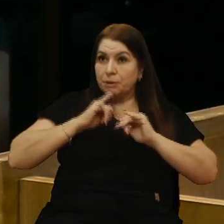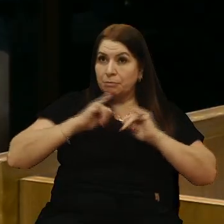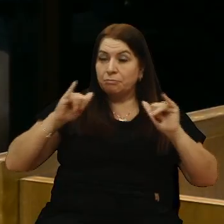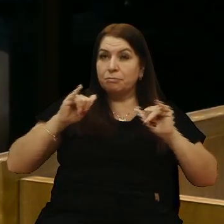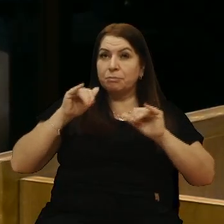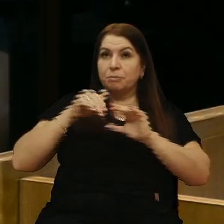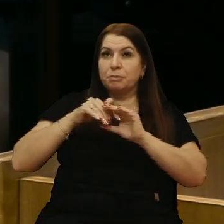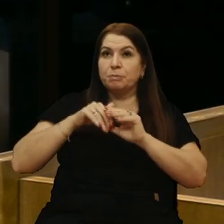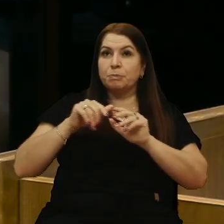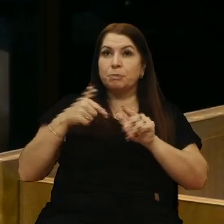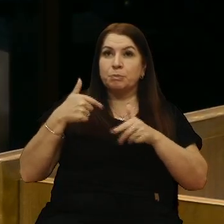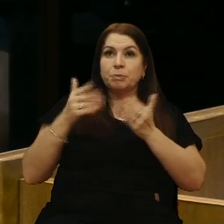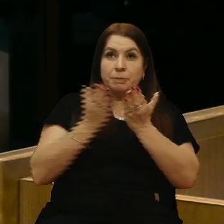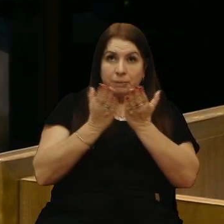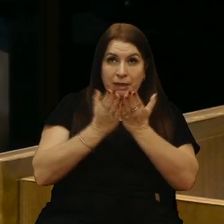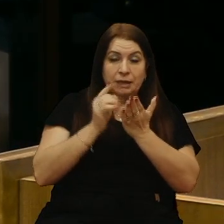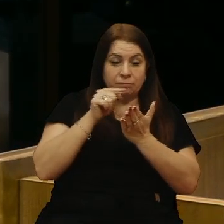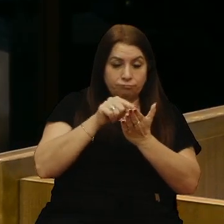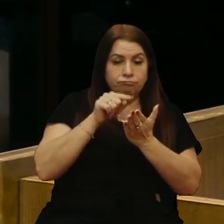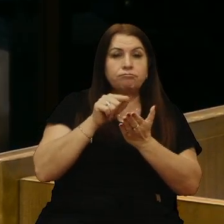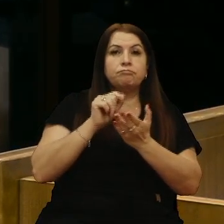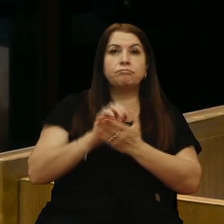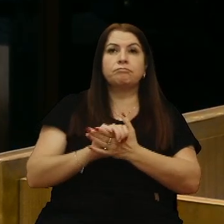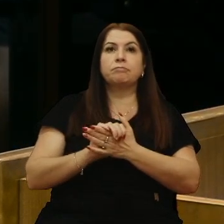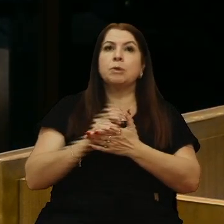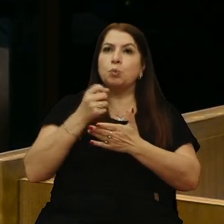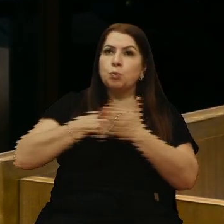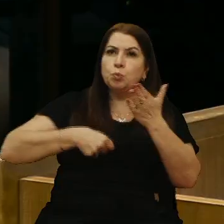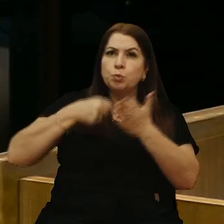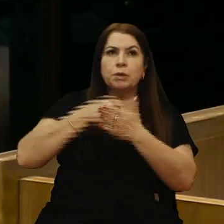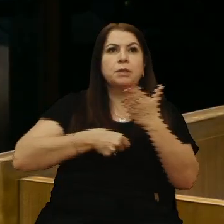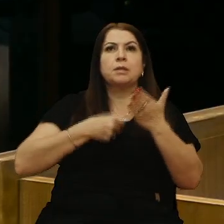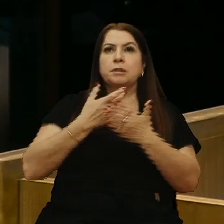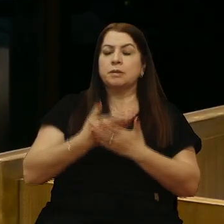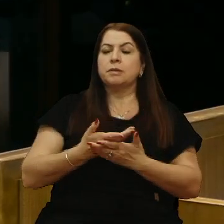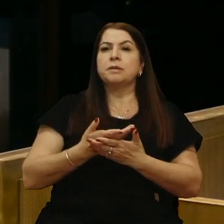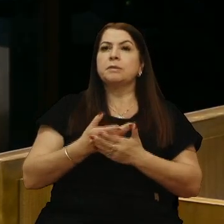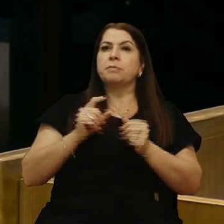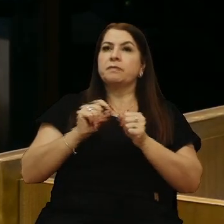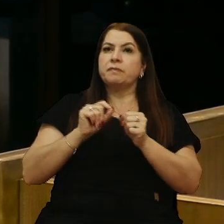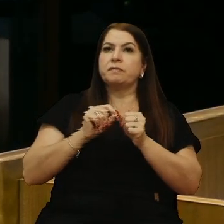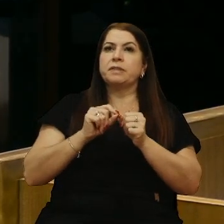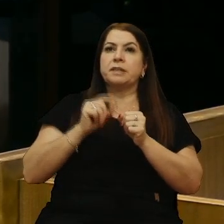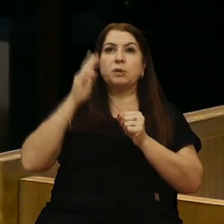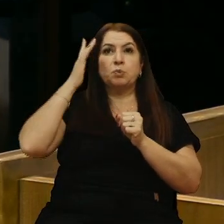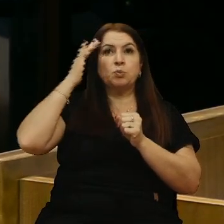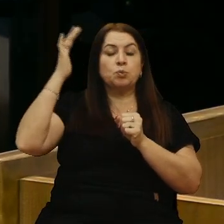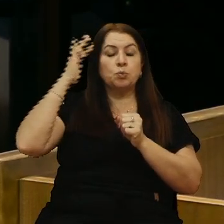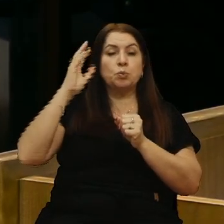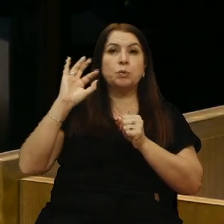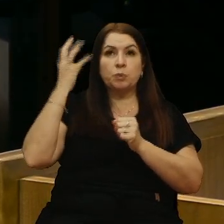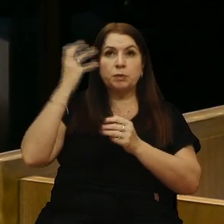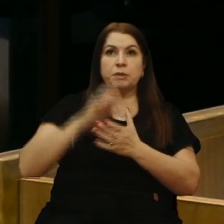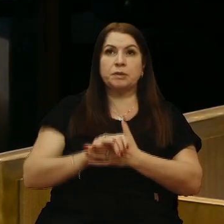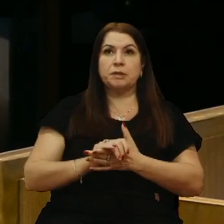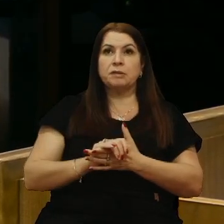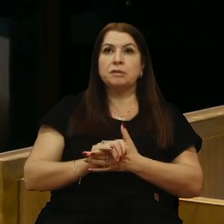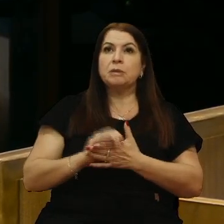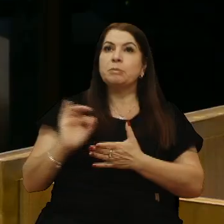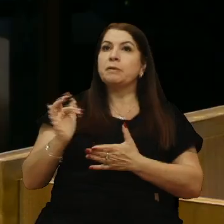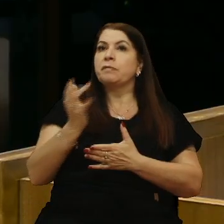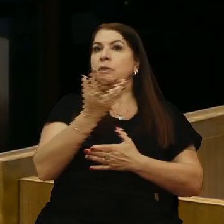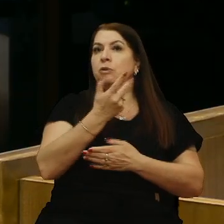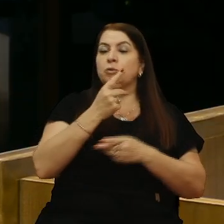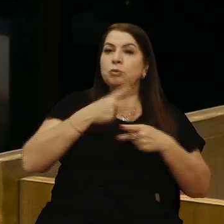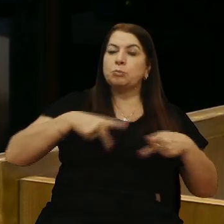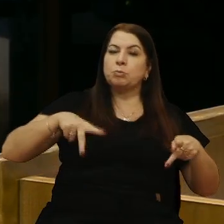campanha, que eu me debruçaria e que eu lutaria com unhas e dentes para fazer esse sonho acontecer, para ver todo esse povo